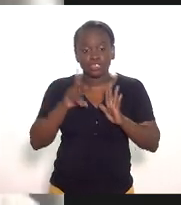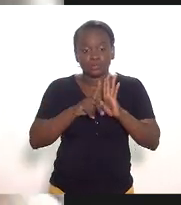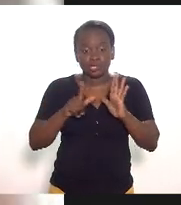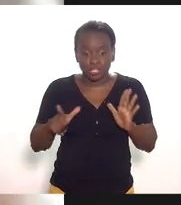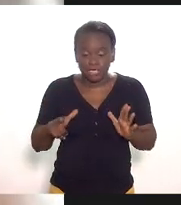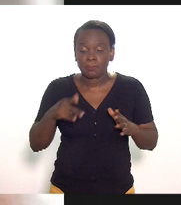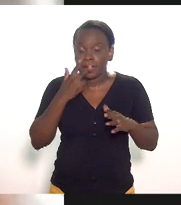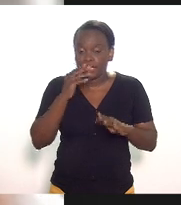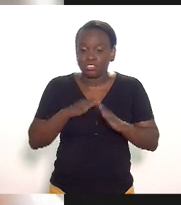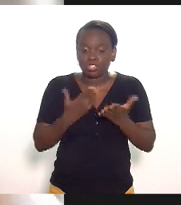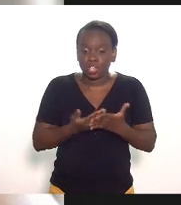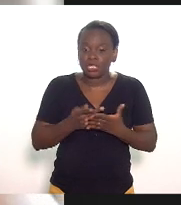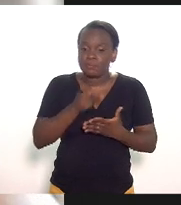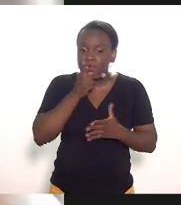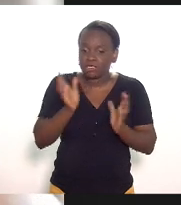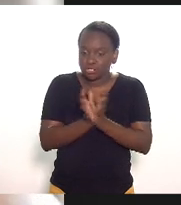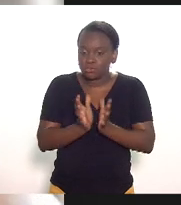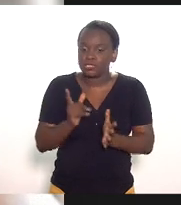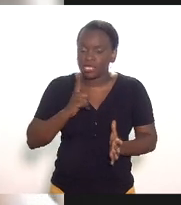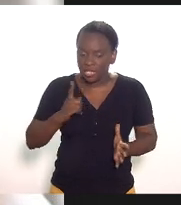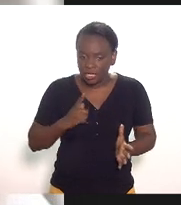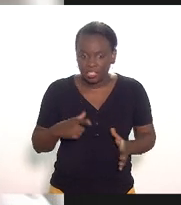com partido. Isso,